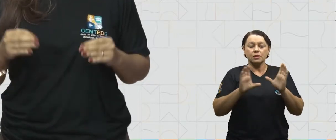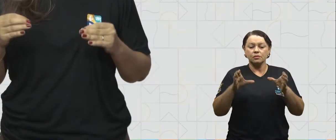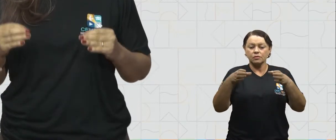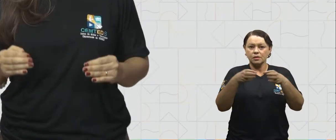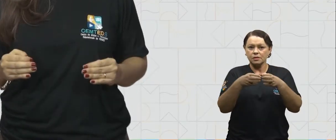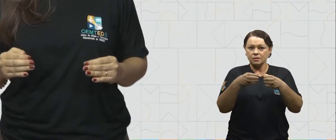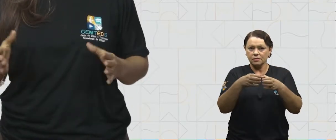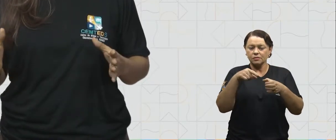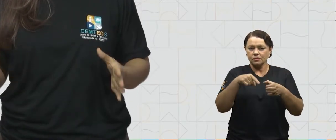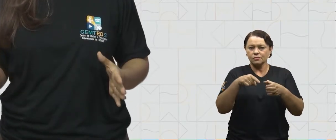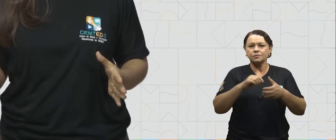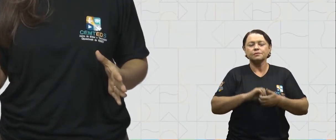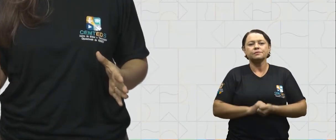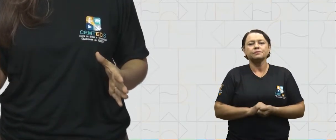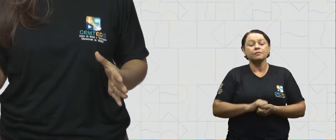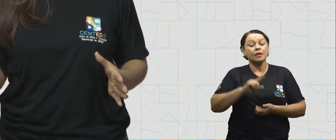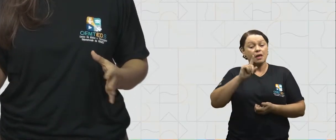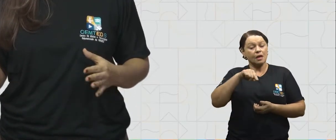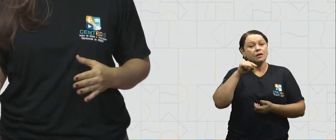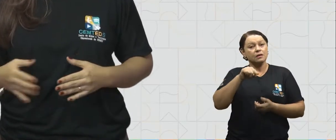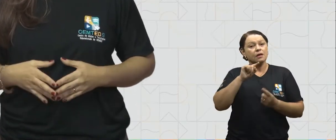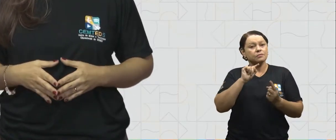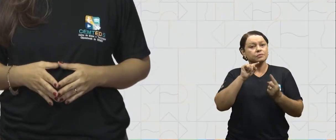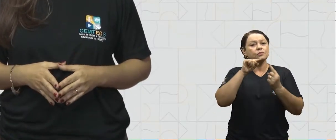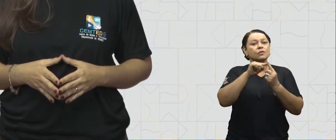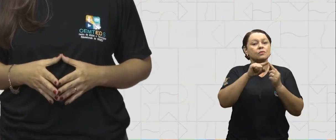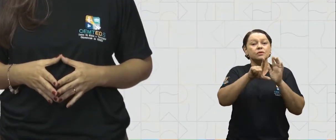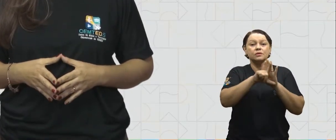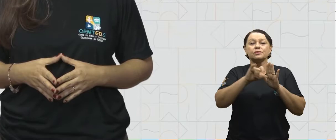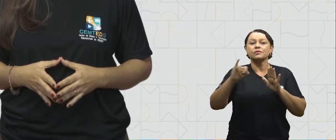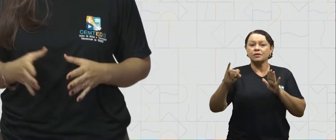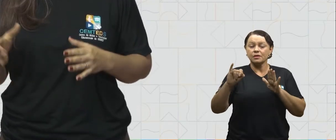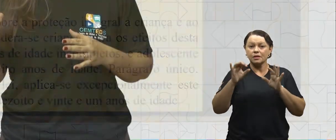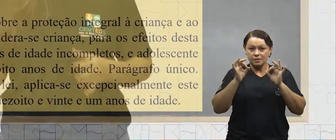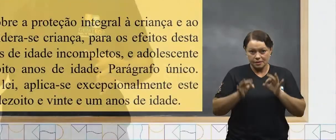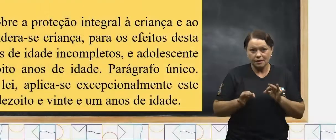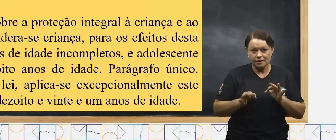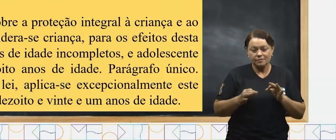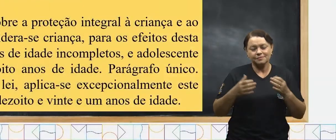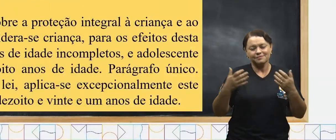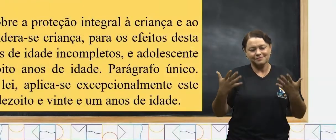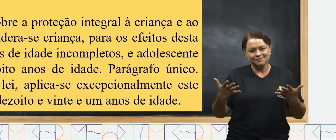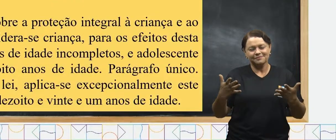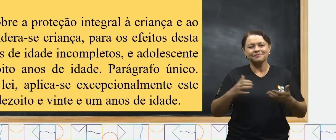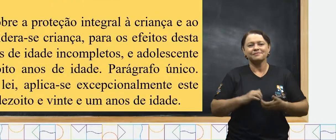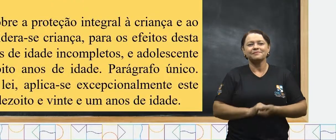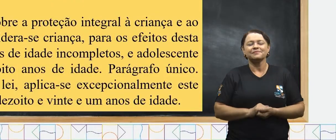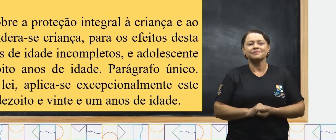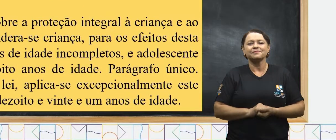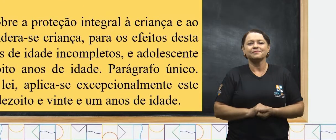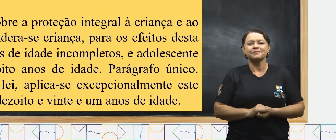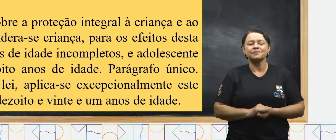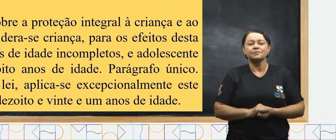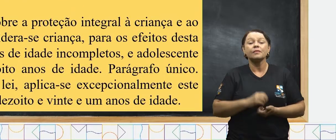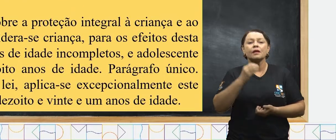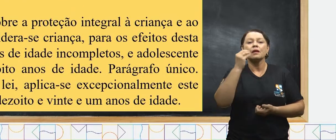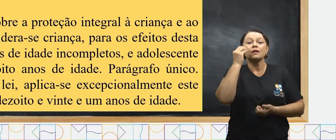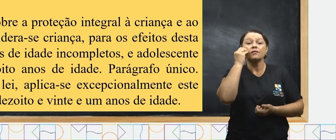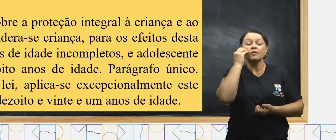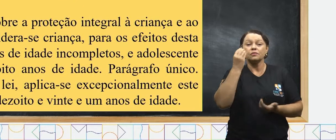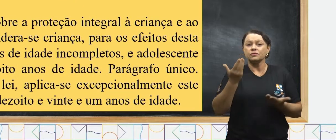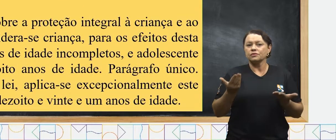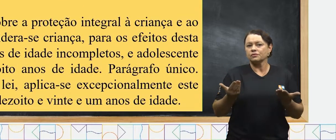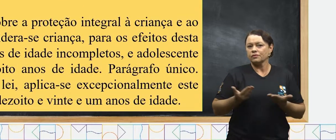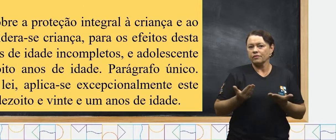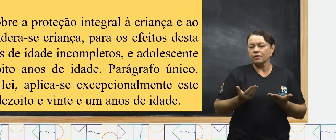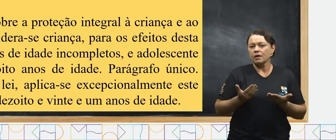público. Esta é a finalidade dessa lei, certo? Avancemos. Vamos verificar agora